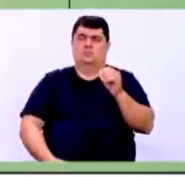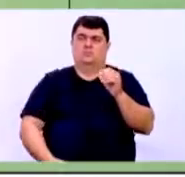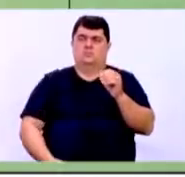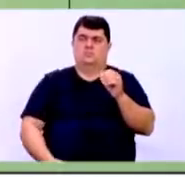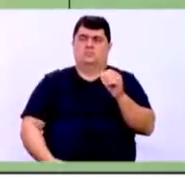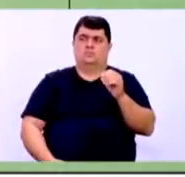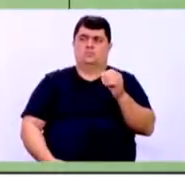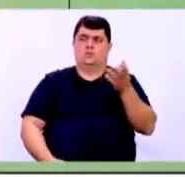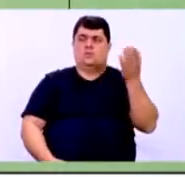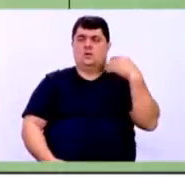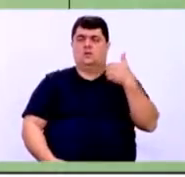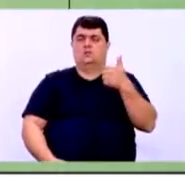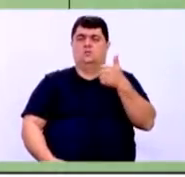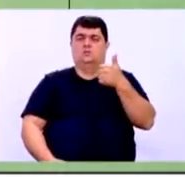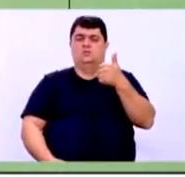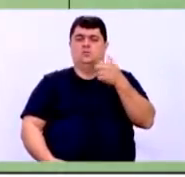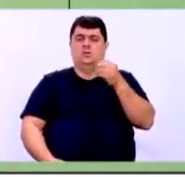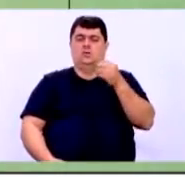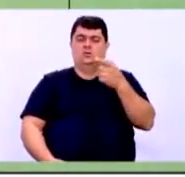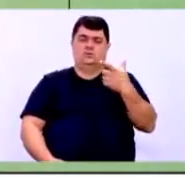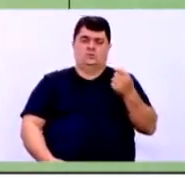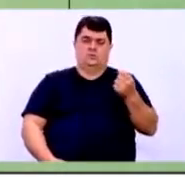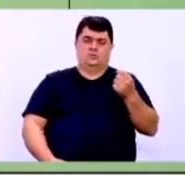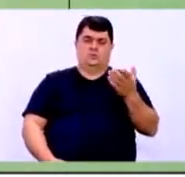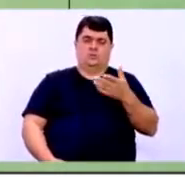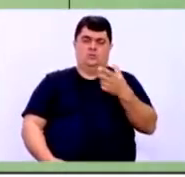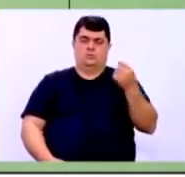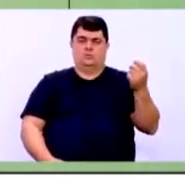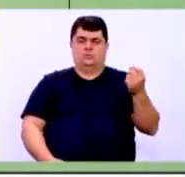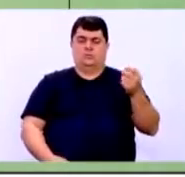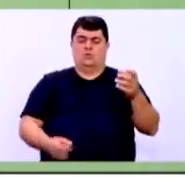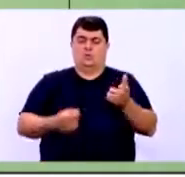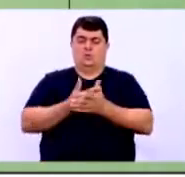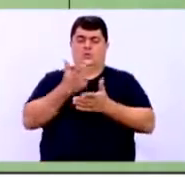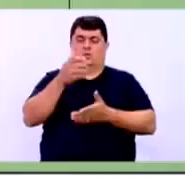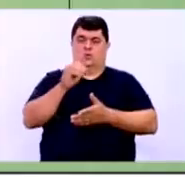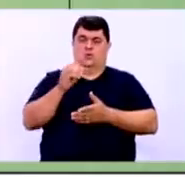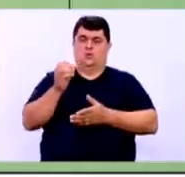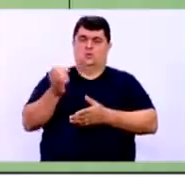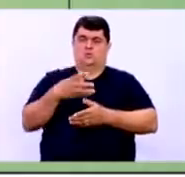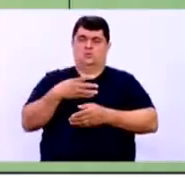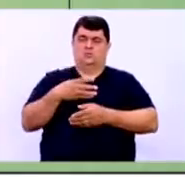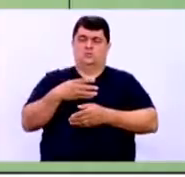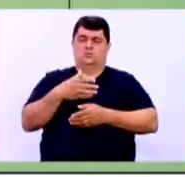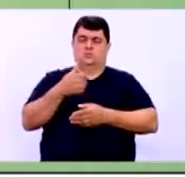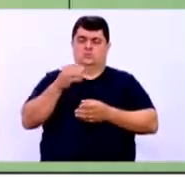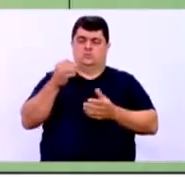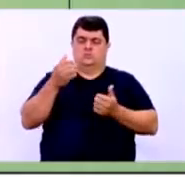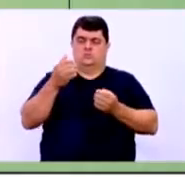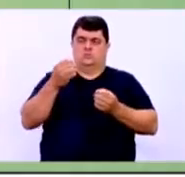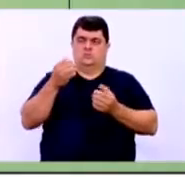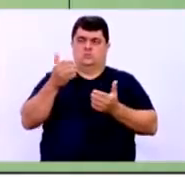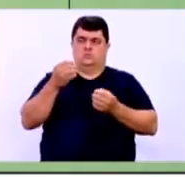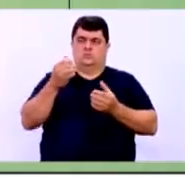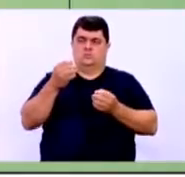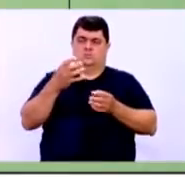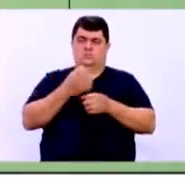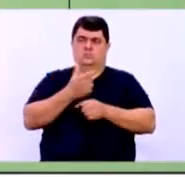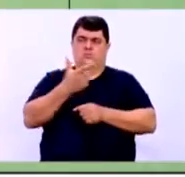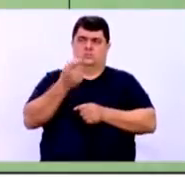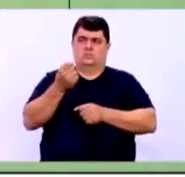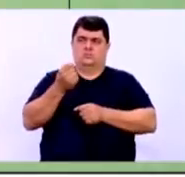tinha 10 de 20, que dava 200. Agora eu comprei mais 10. 10 mais 10,